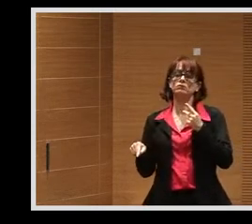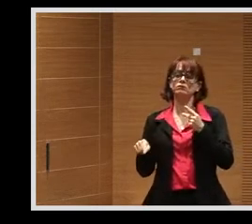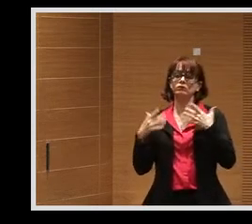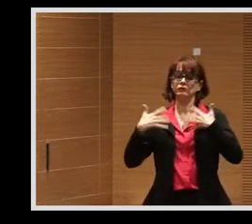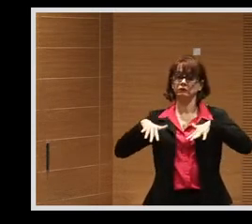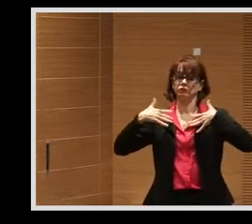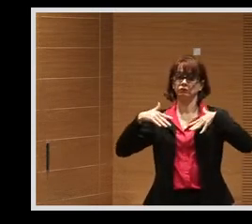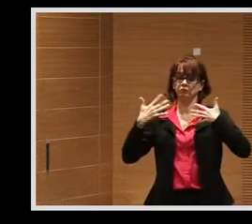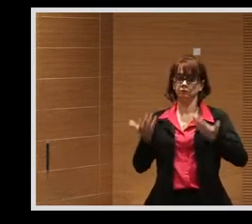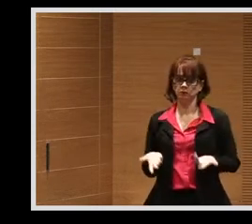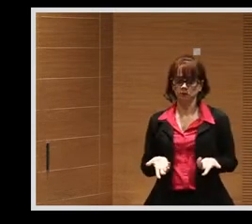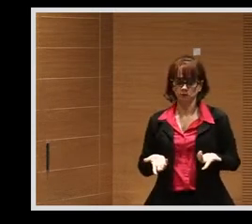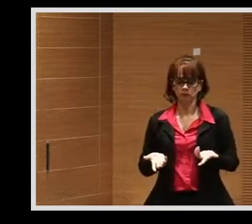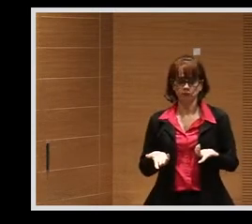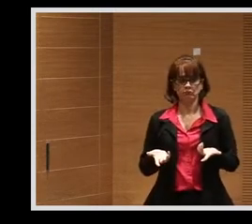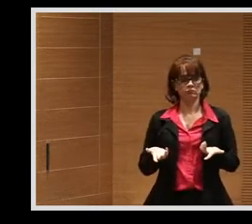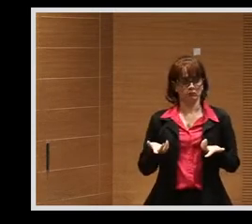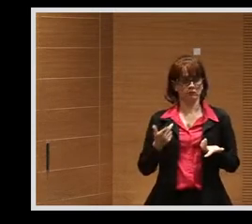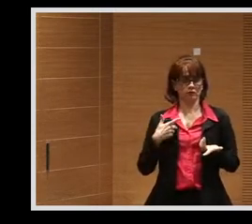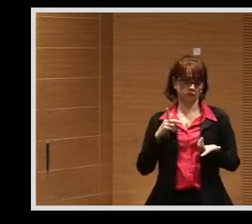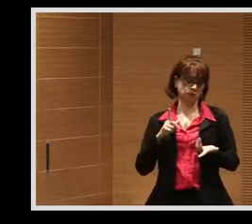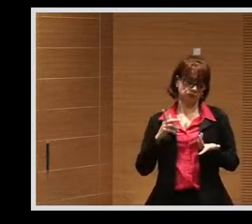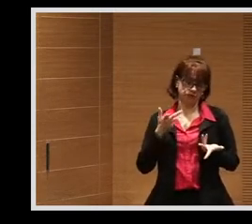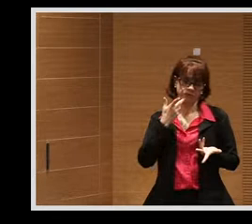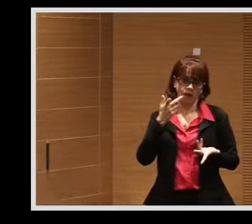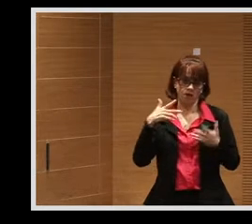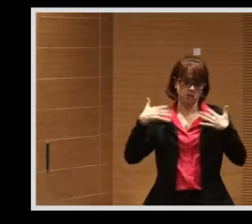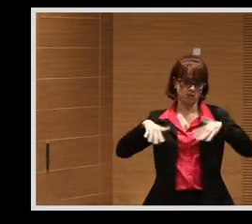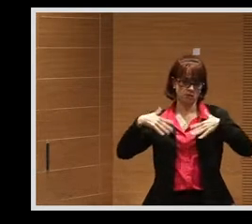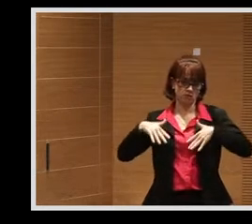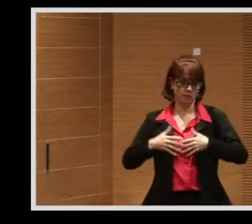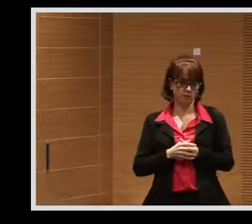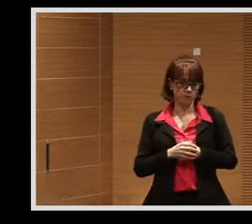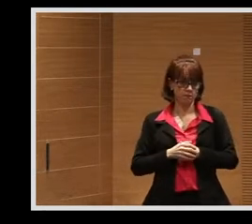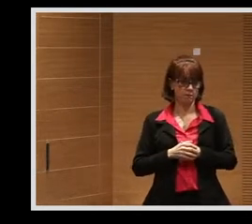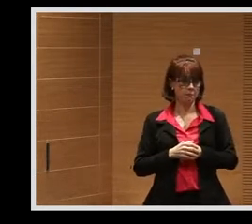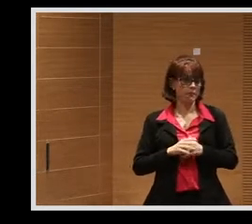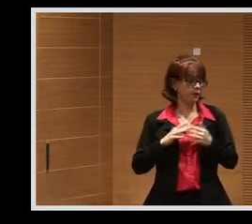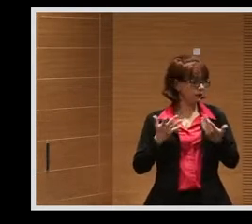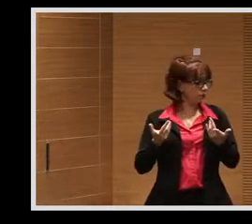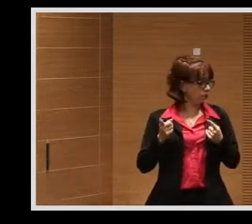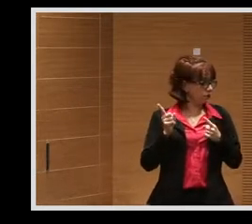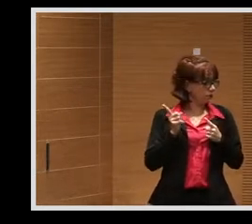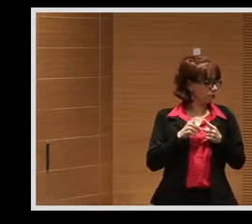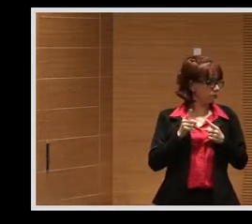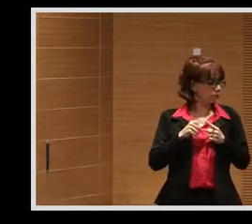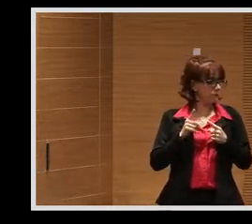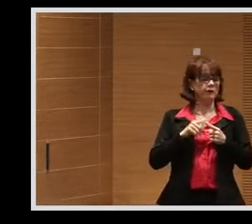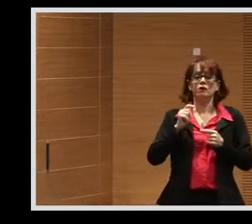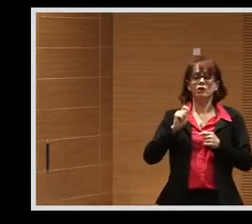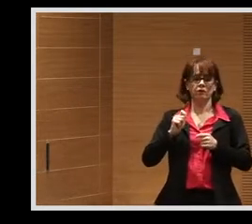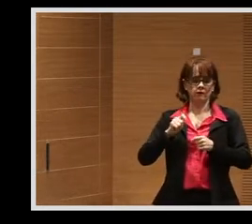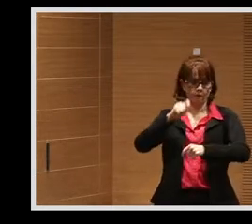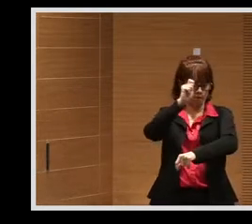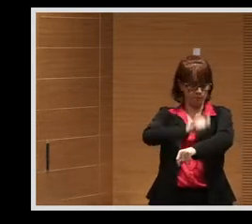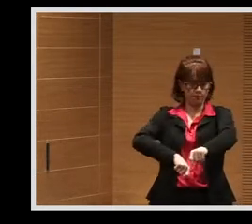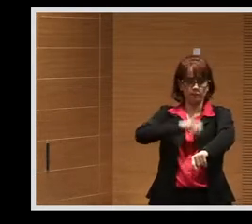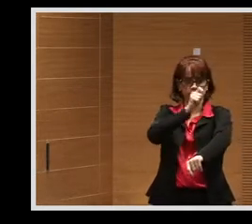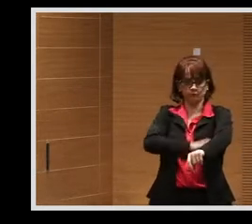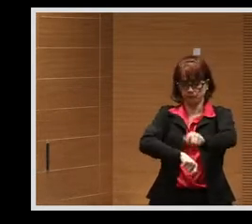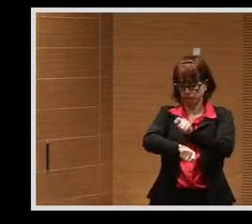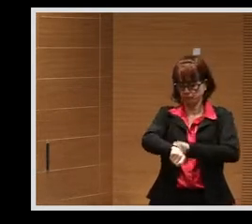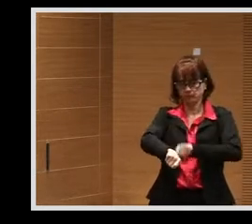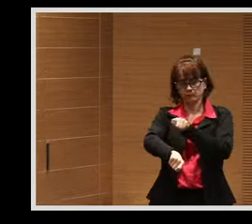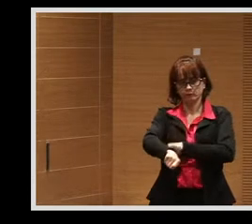as prescrições para o que eu vou chamar de desespero. O primeiro circuito é o circuito da automutilação. Os profissionais